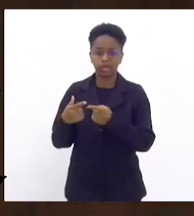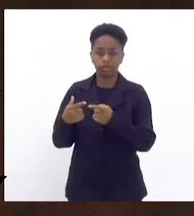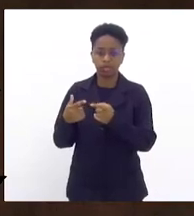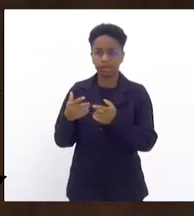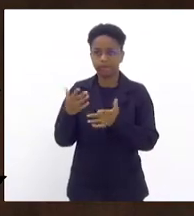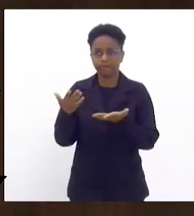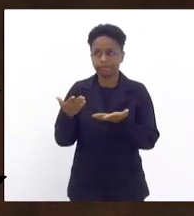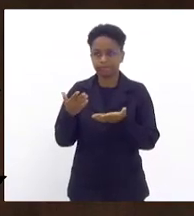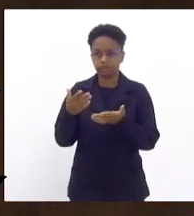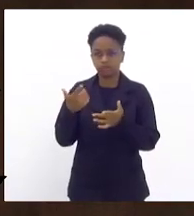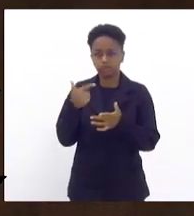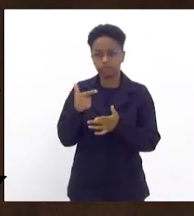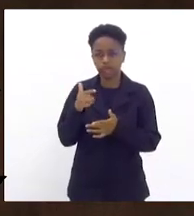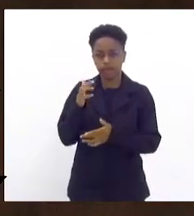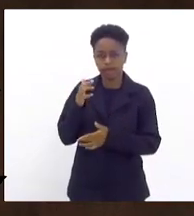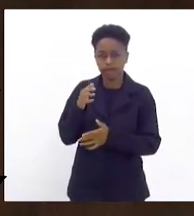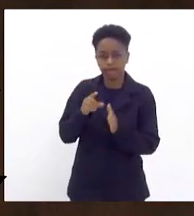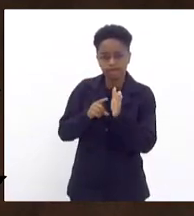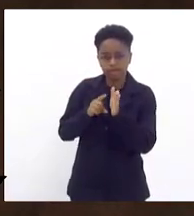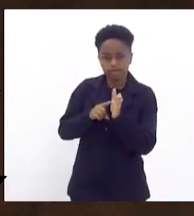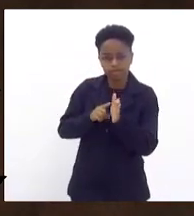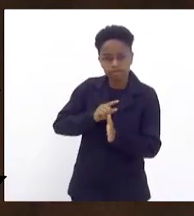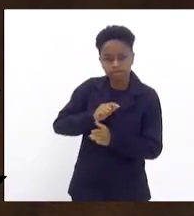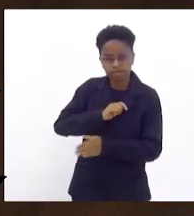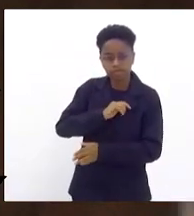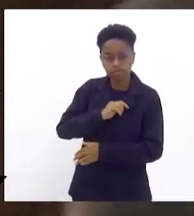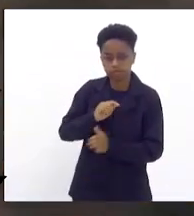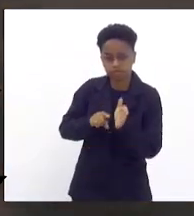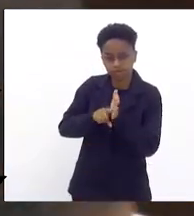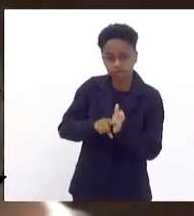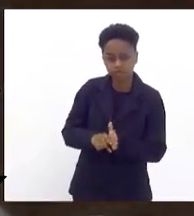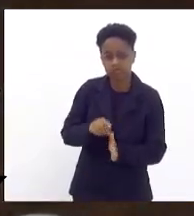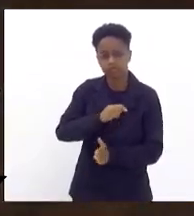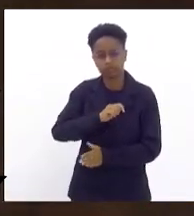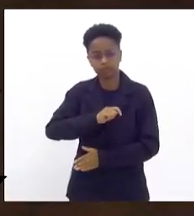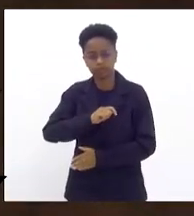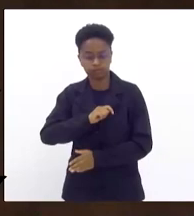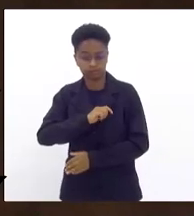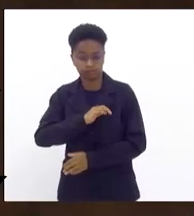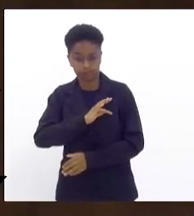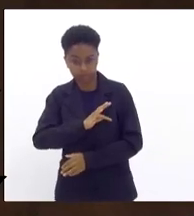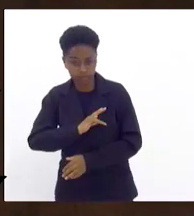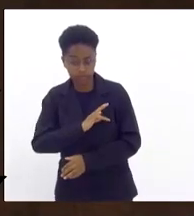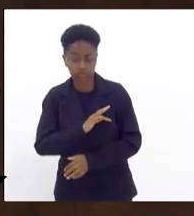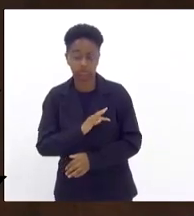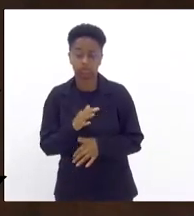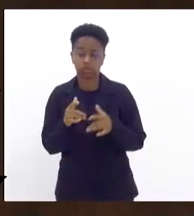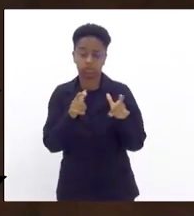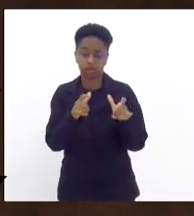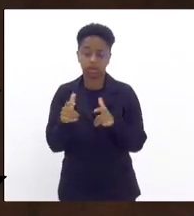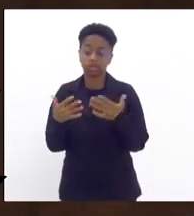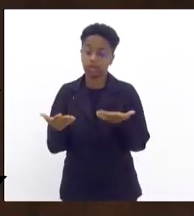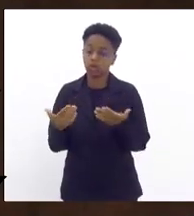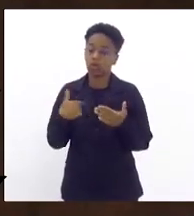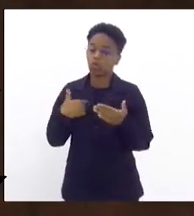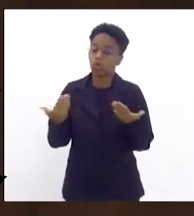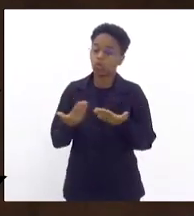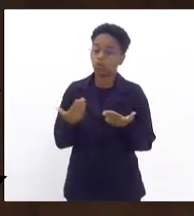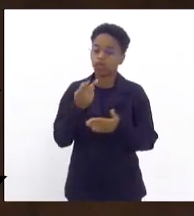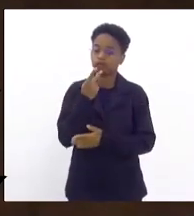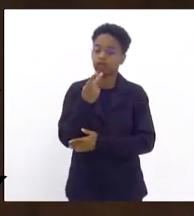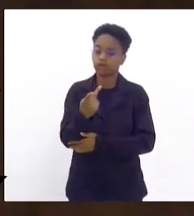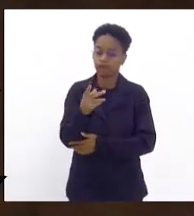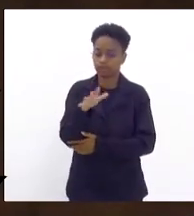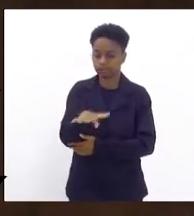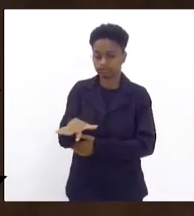alguma fiscalização no local. Então, hoje eu falo na casa que